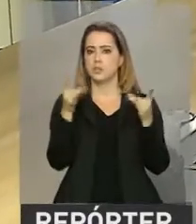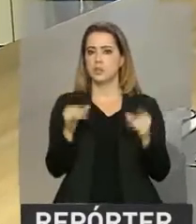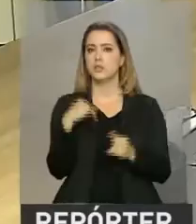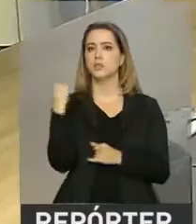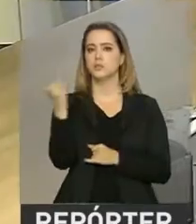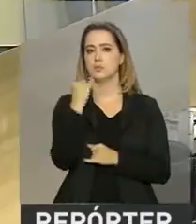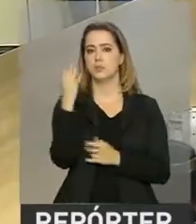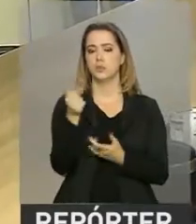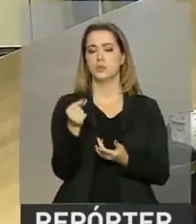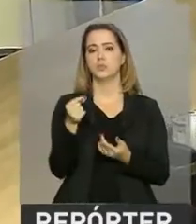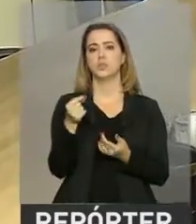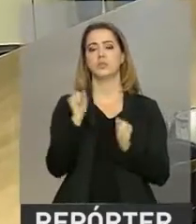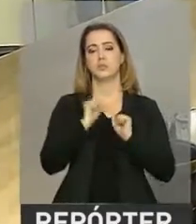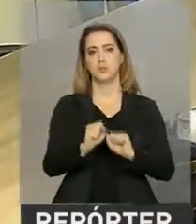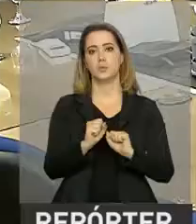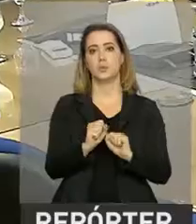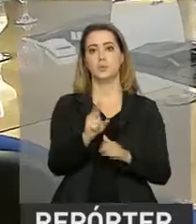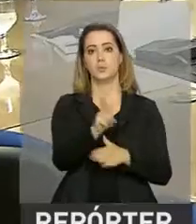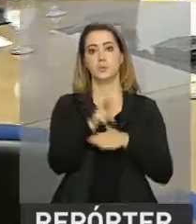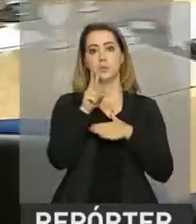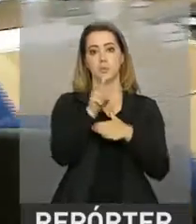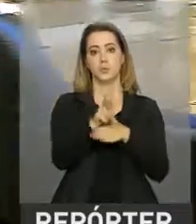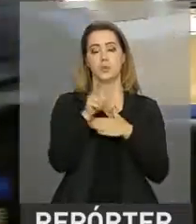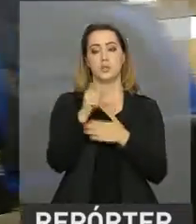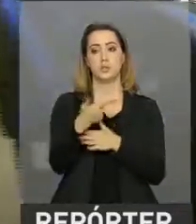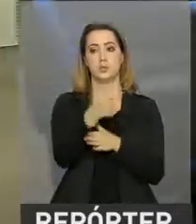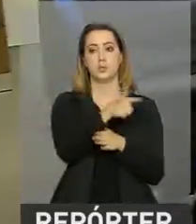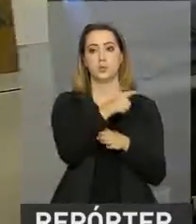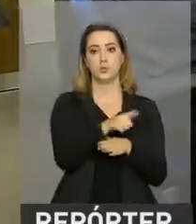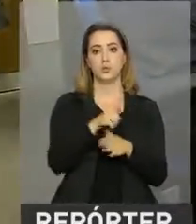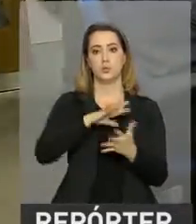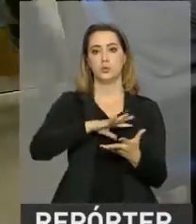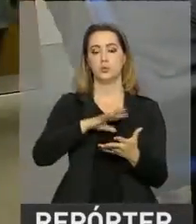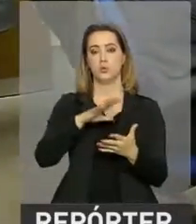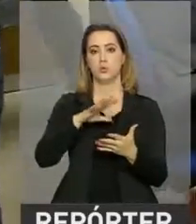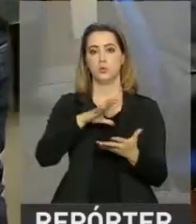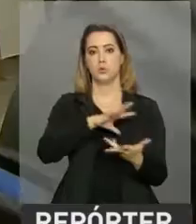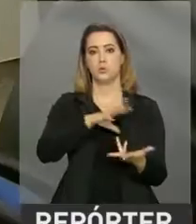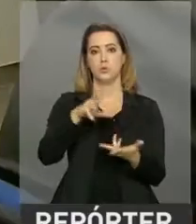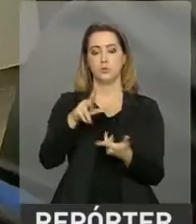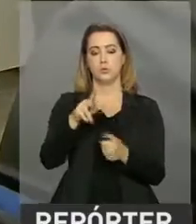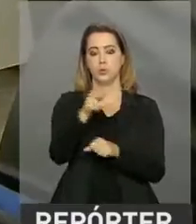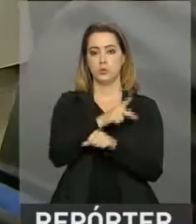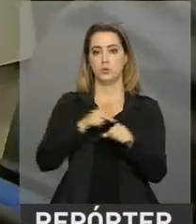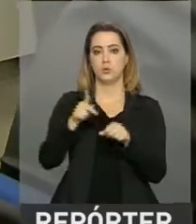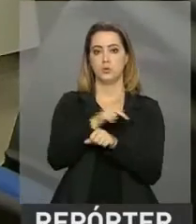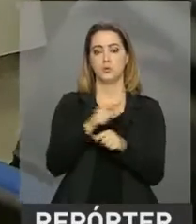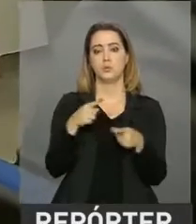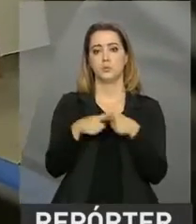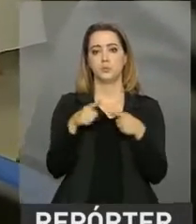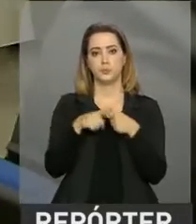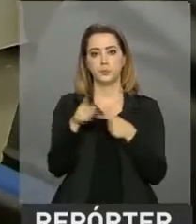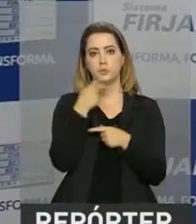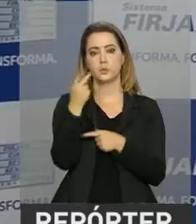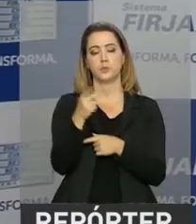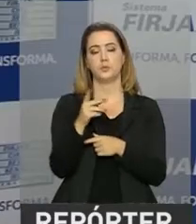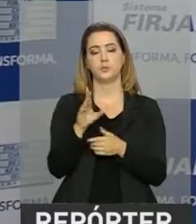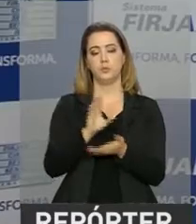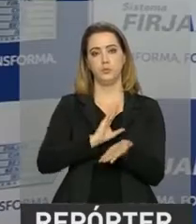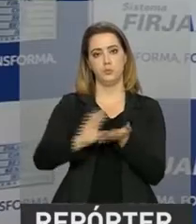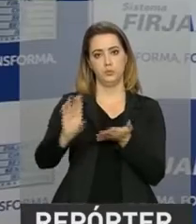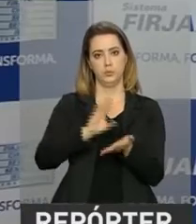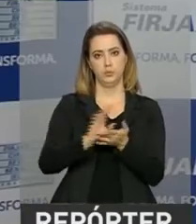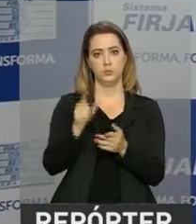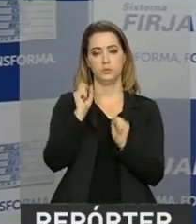possibilidade de o estado obter empréstimos internacionais, dando como garantia receitas futuras vindas da exploração do petróleo. Existe